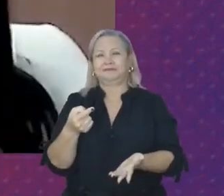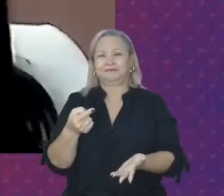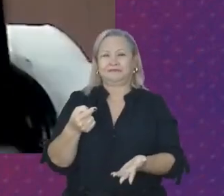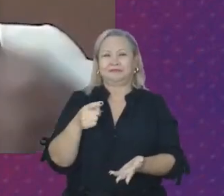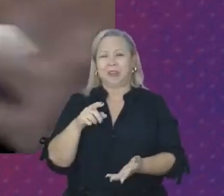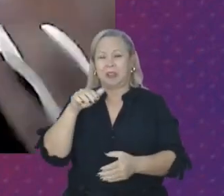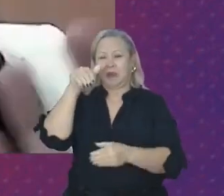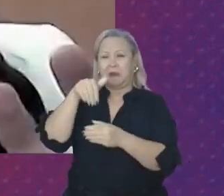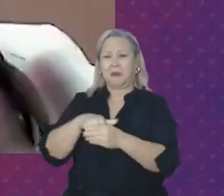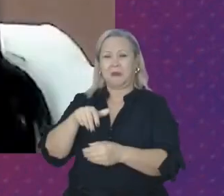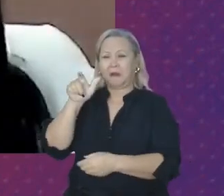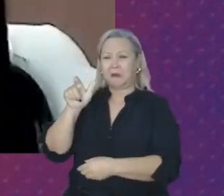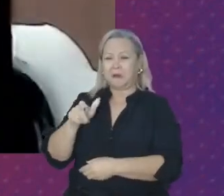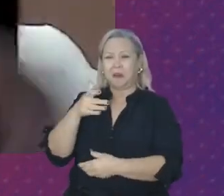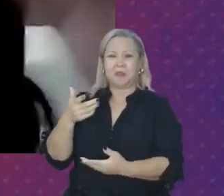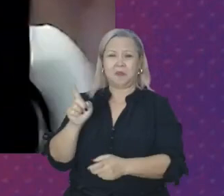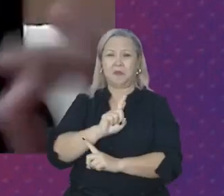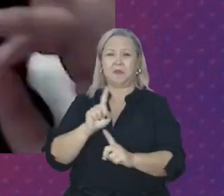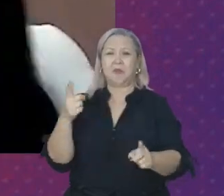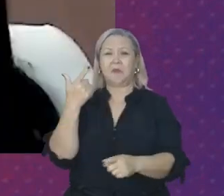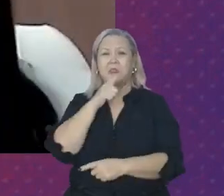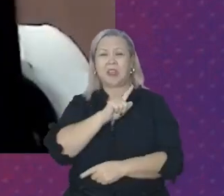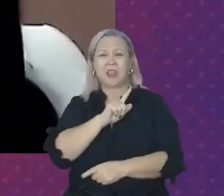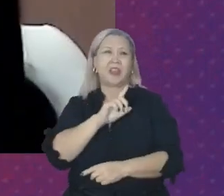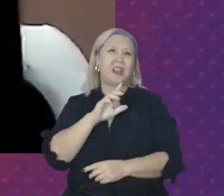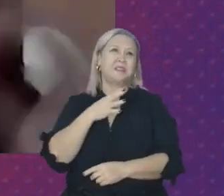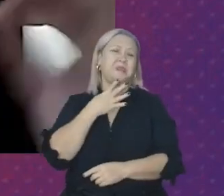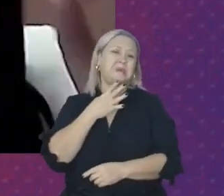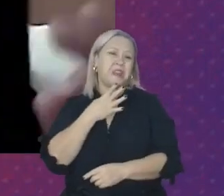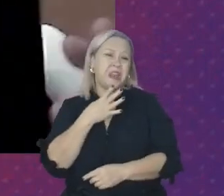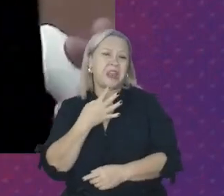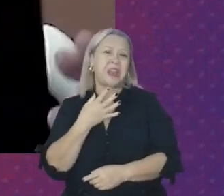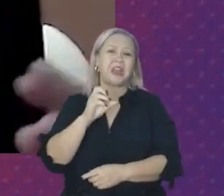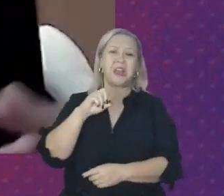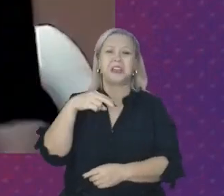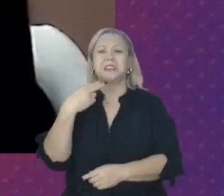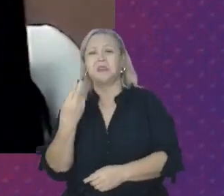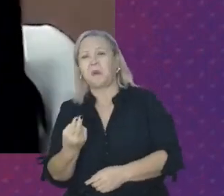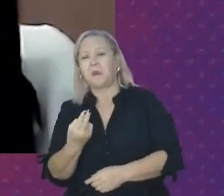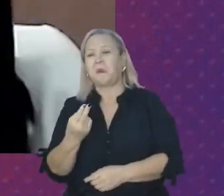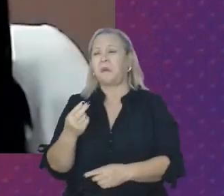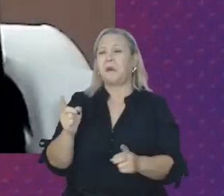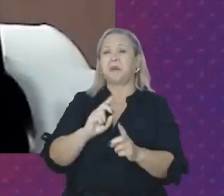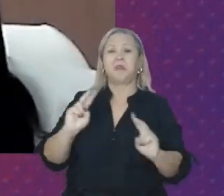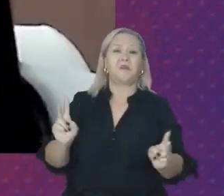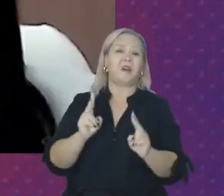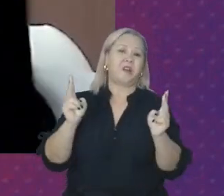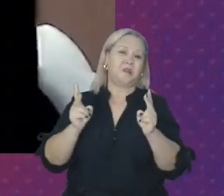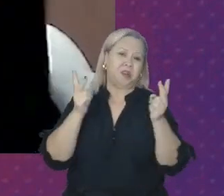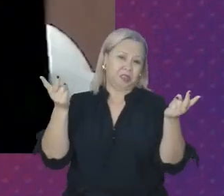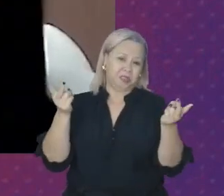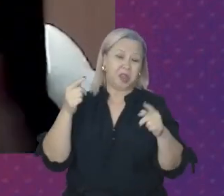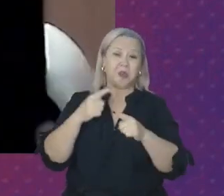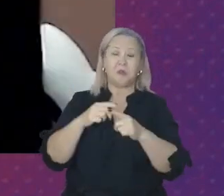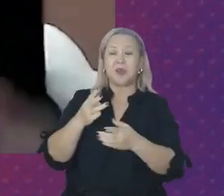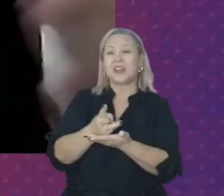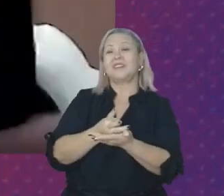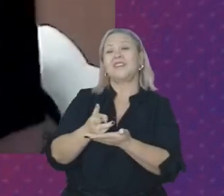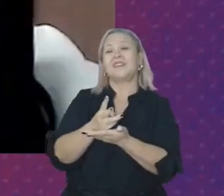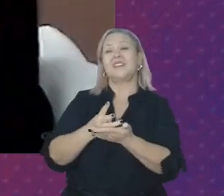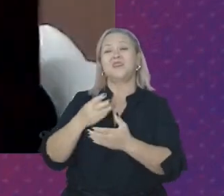o eleitor não conhece ou que não valoriza as coisas que ele fez, mas foi porque resolveu terceirizar a comunicação ou fazer uma comunicação que não